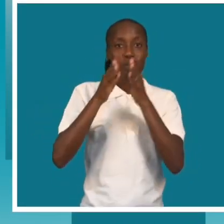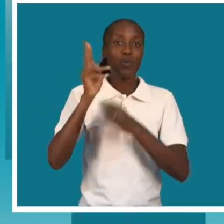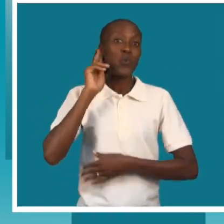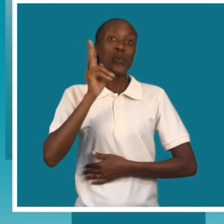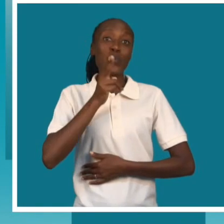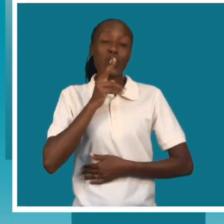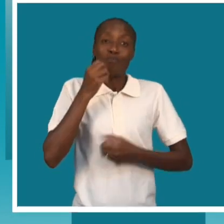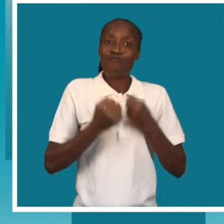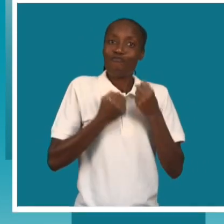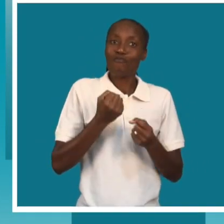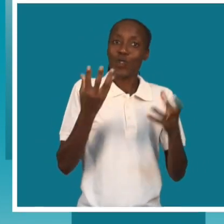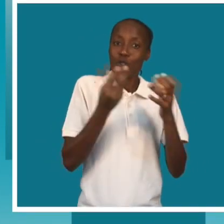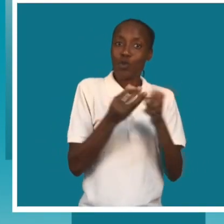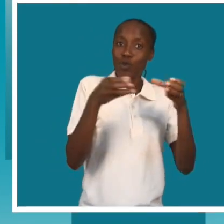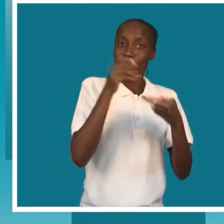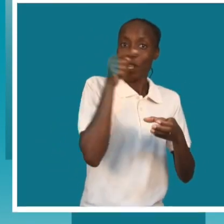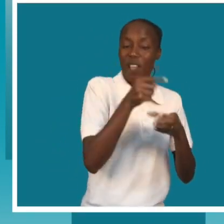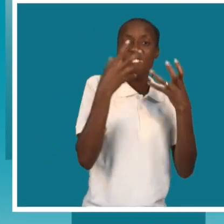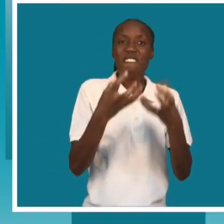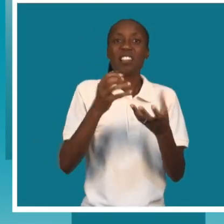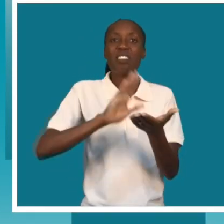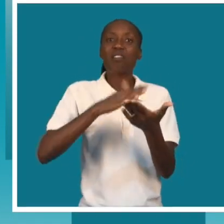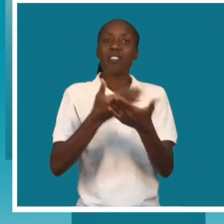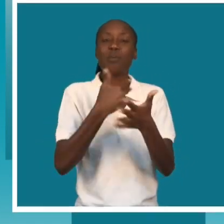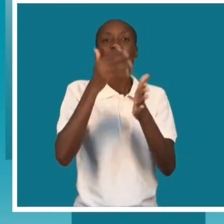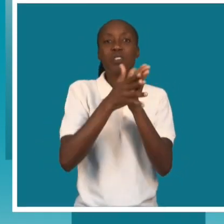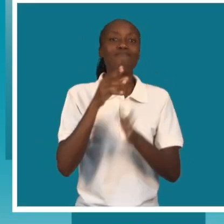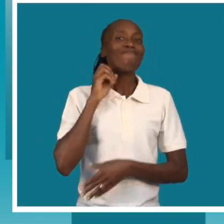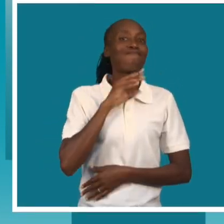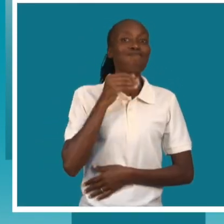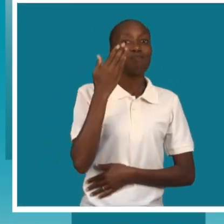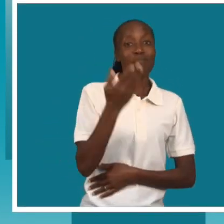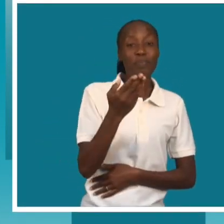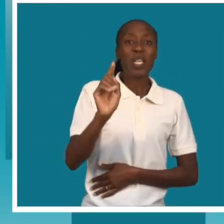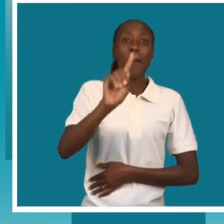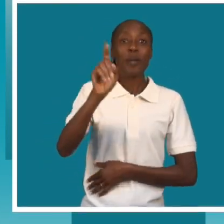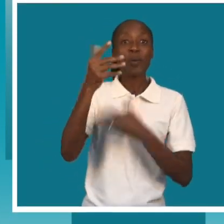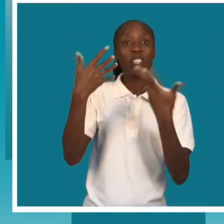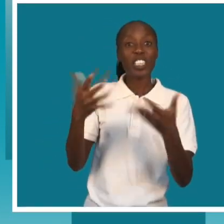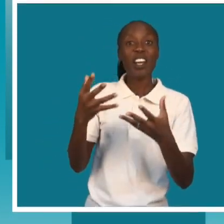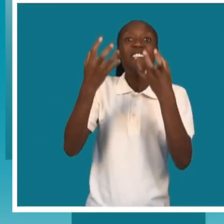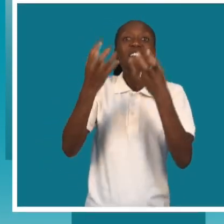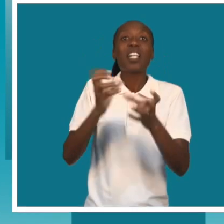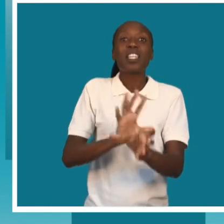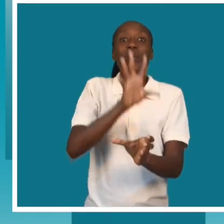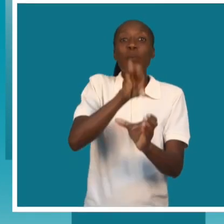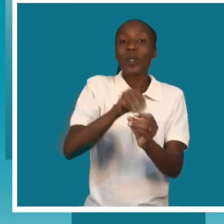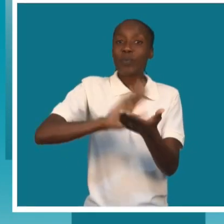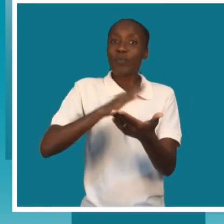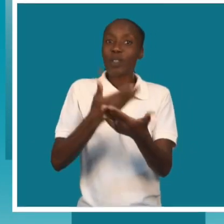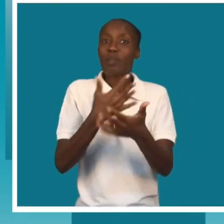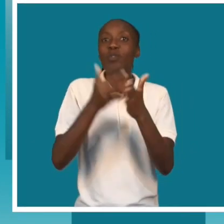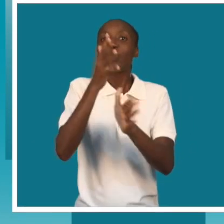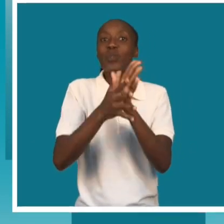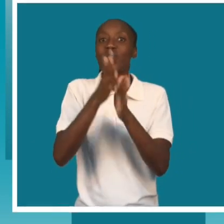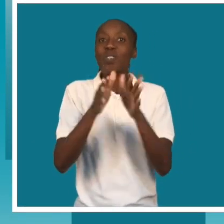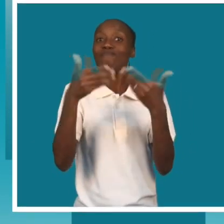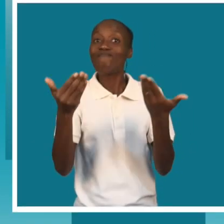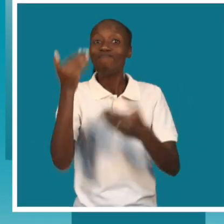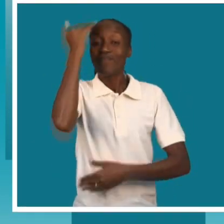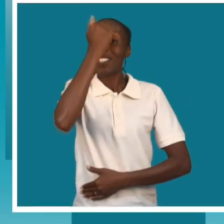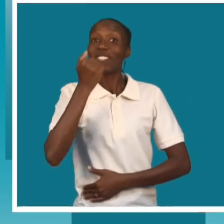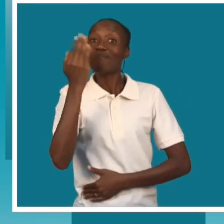reportou que os atletas surdos reclamavam a falta de intérpretes língua de sinais. Questionada sobre a inclusão de